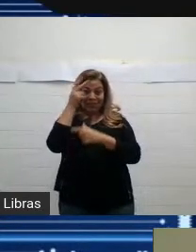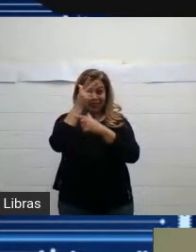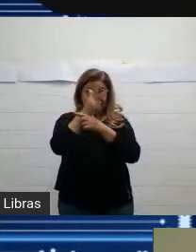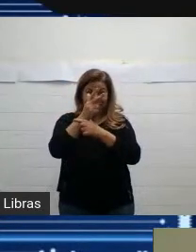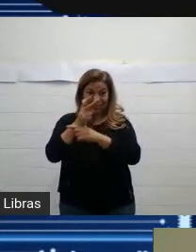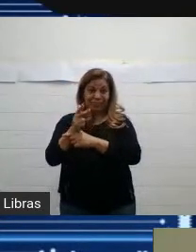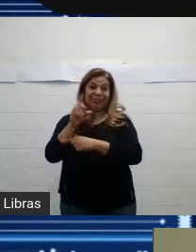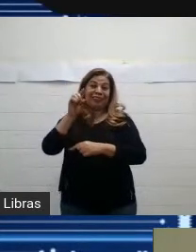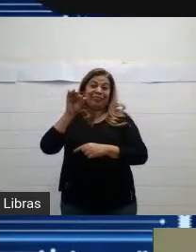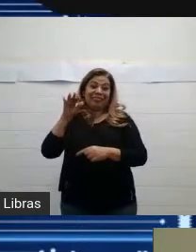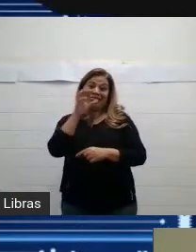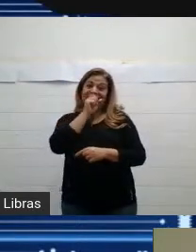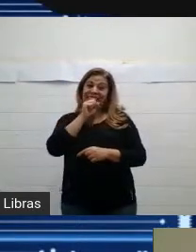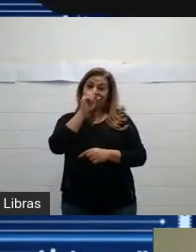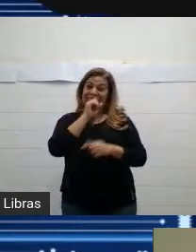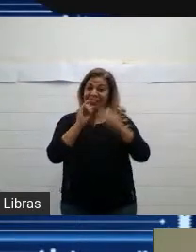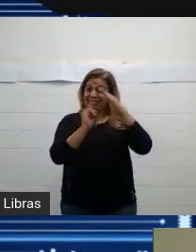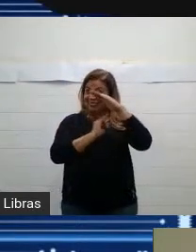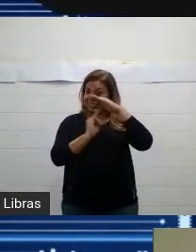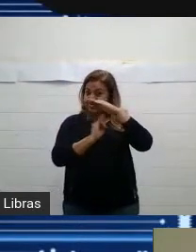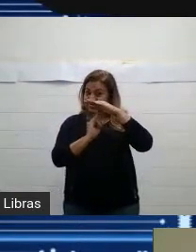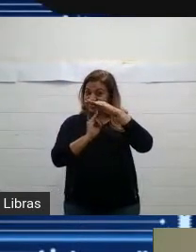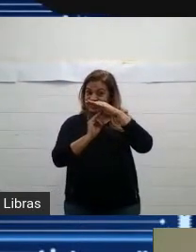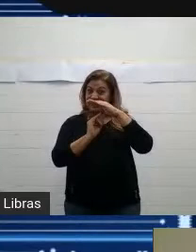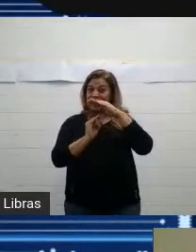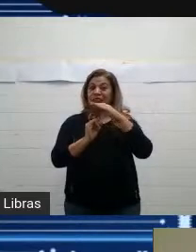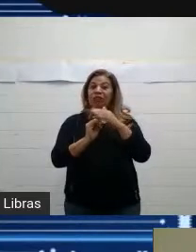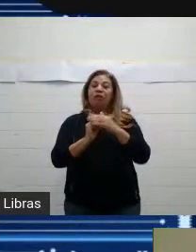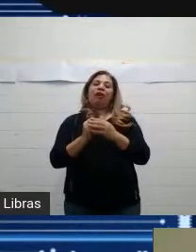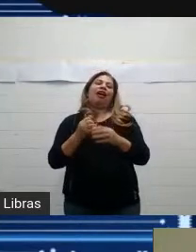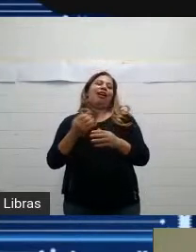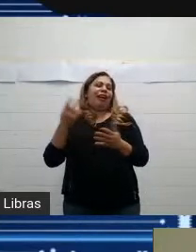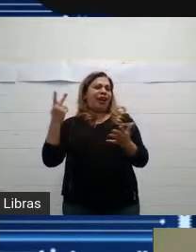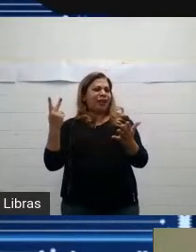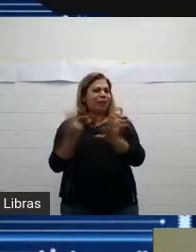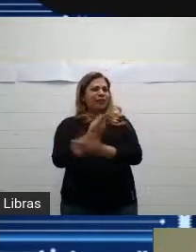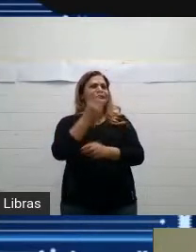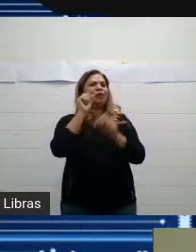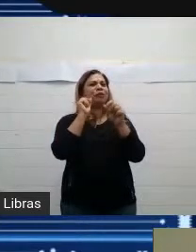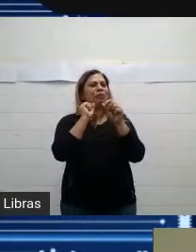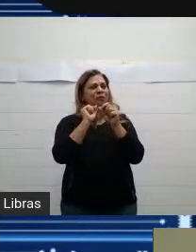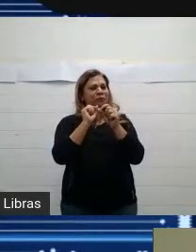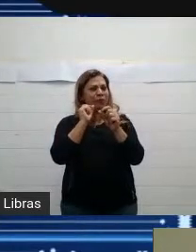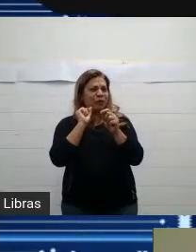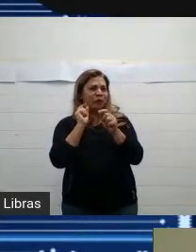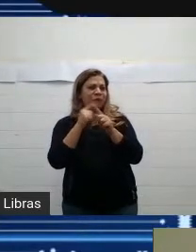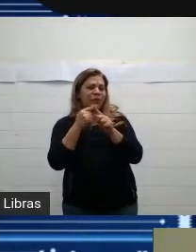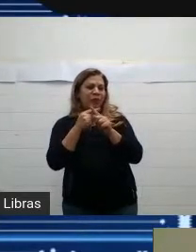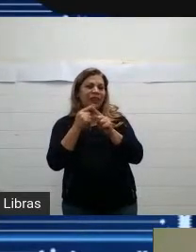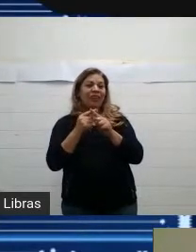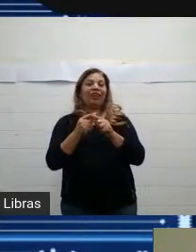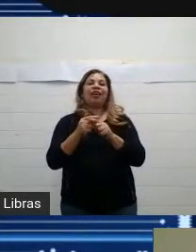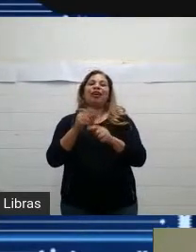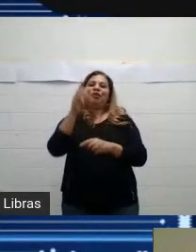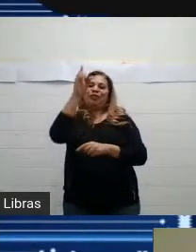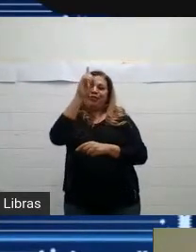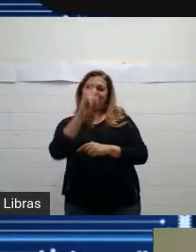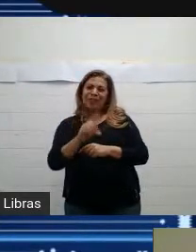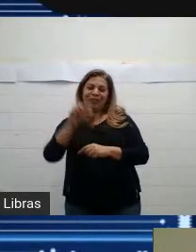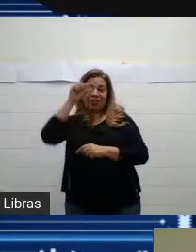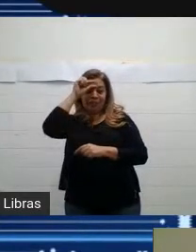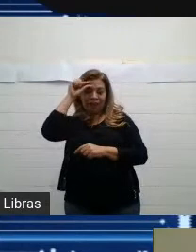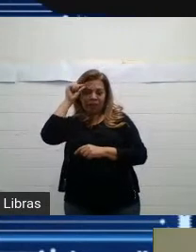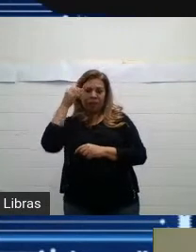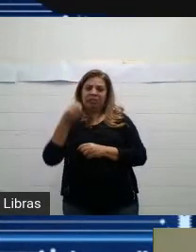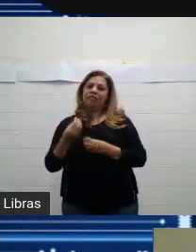de sábado no Instituto, só aconteceram por conta da compreensão, né, também dele enquanto diretor do campus, para dar essa